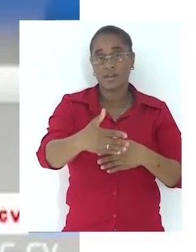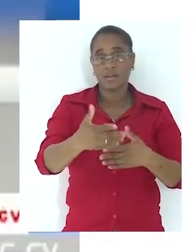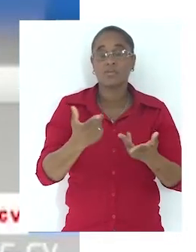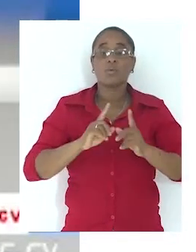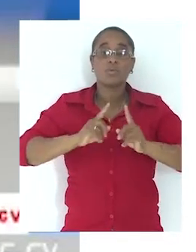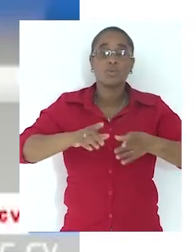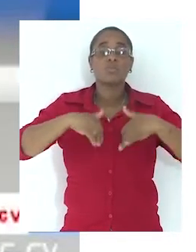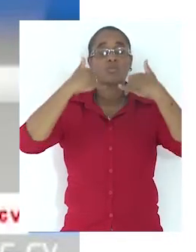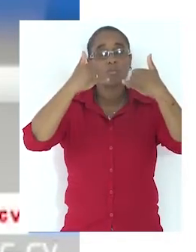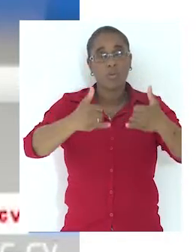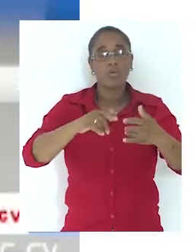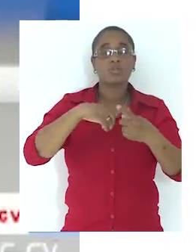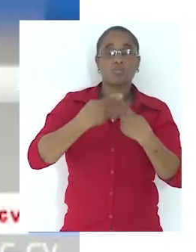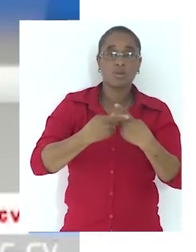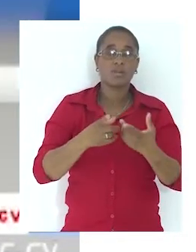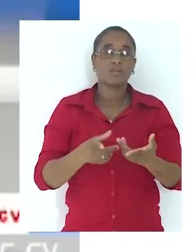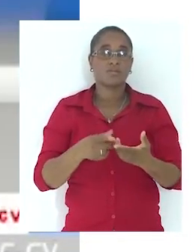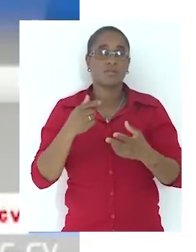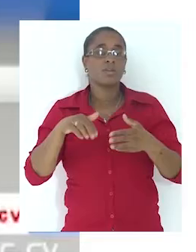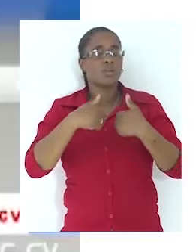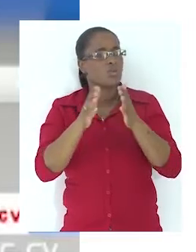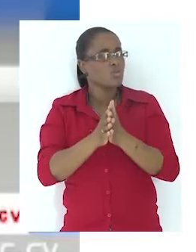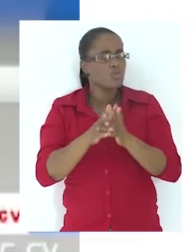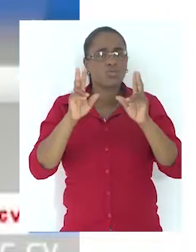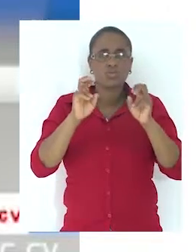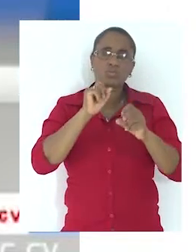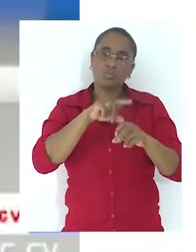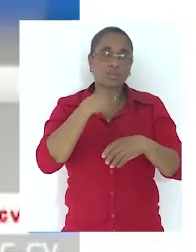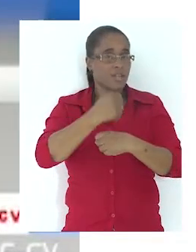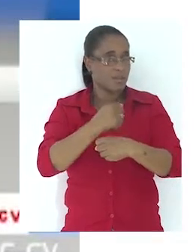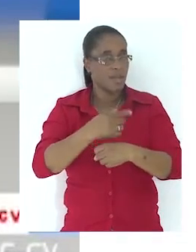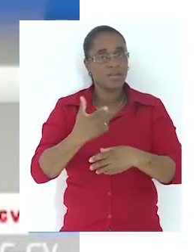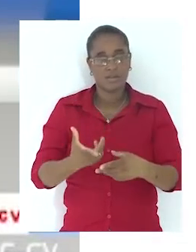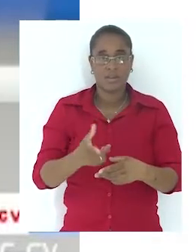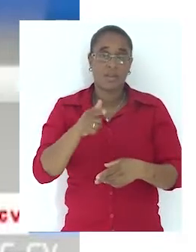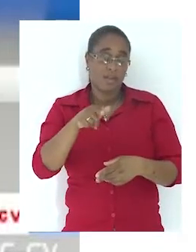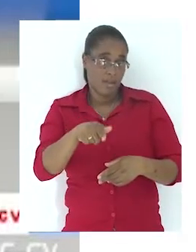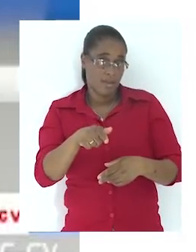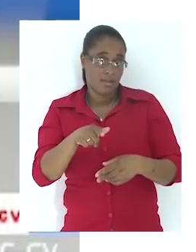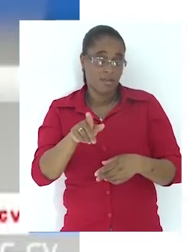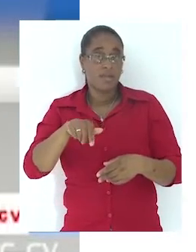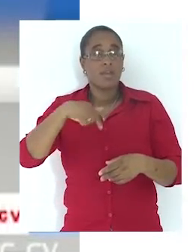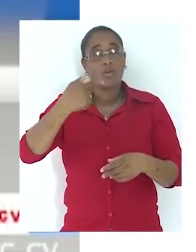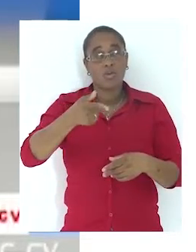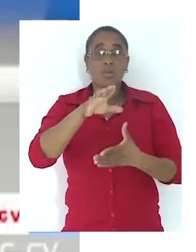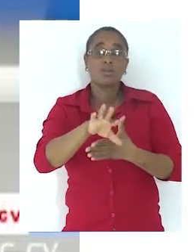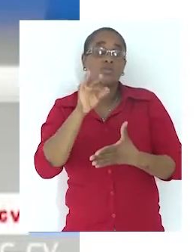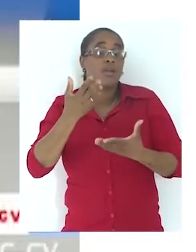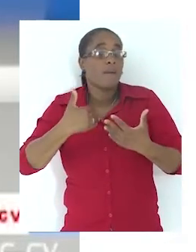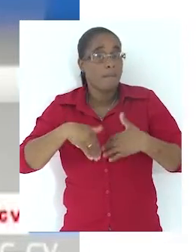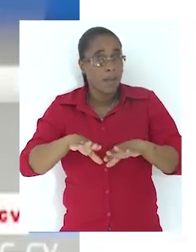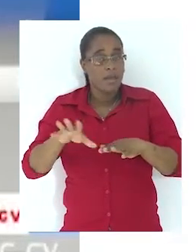do próximo ano, de maneira que todos os conteúdos fossem cobertos. Esta, digamos, é a opção mais fácil,